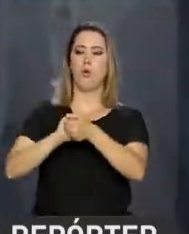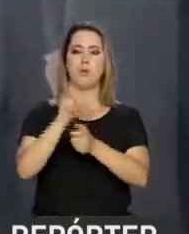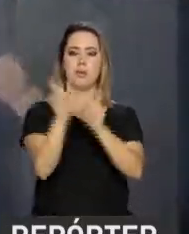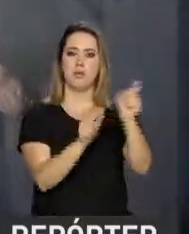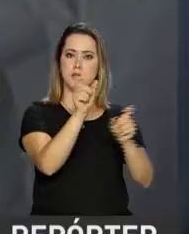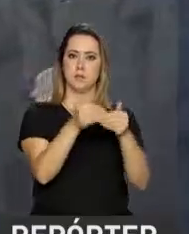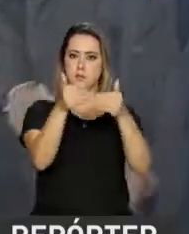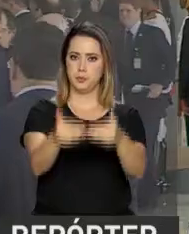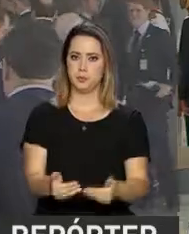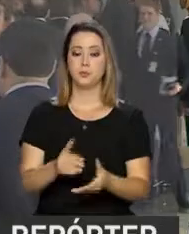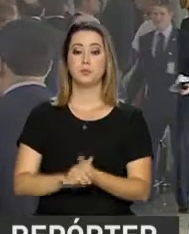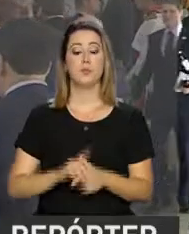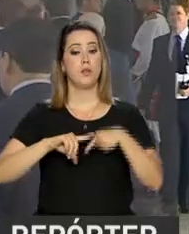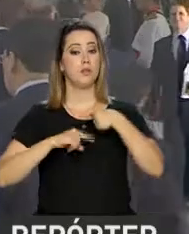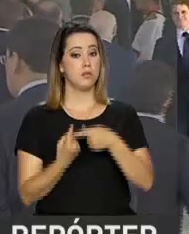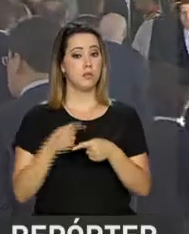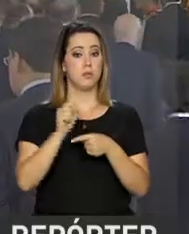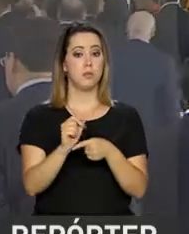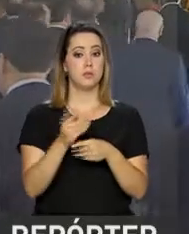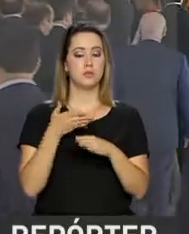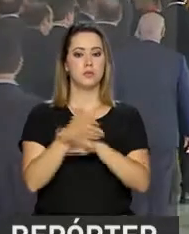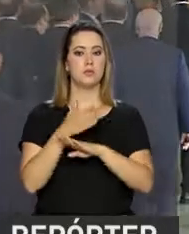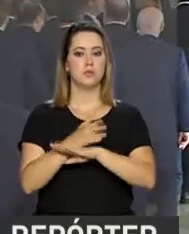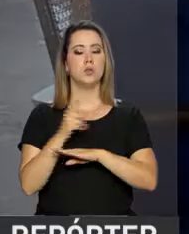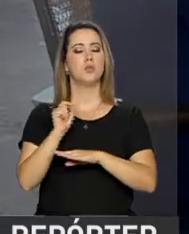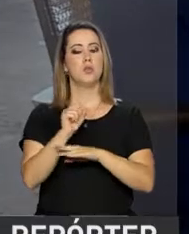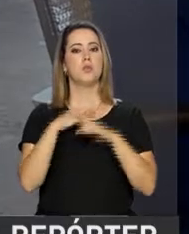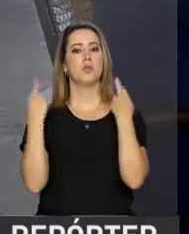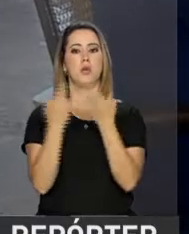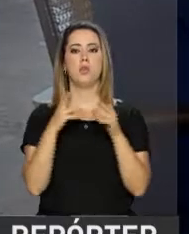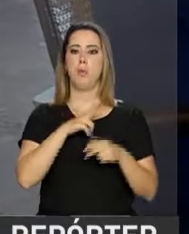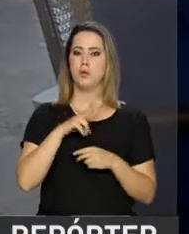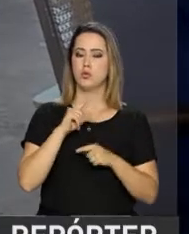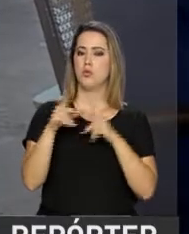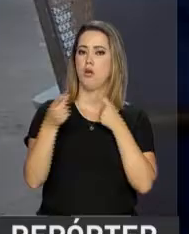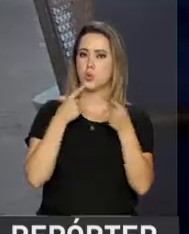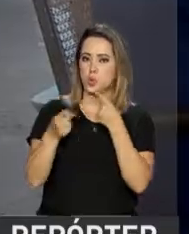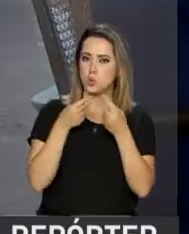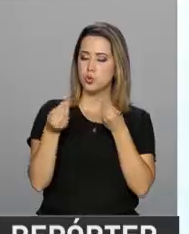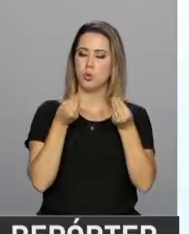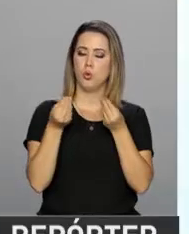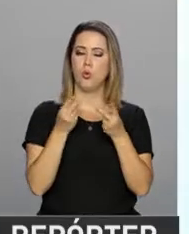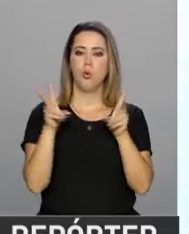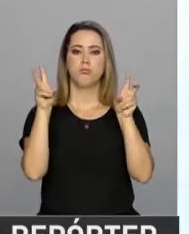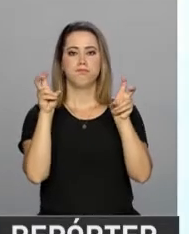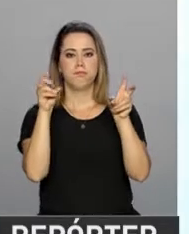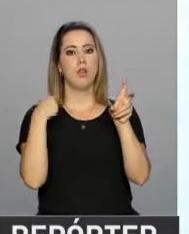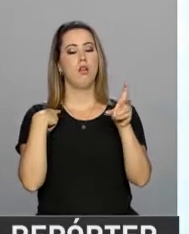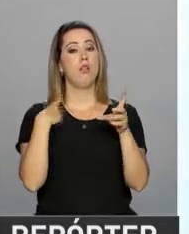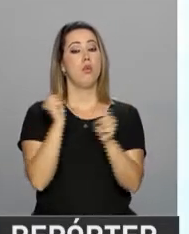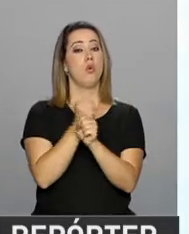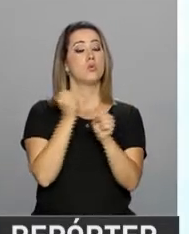autoridades presentes depois seguiram para uma reunião onde discutiram assuntos nas áreas de infraestrutura